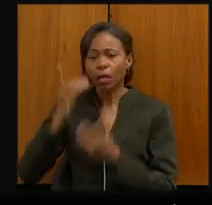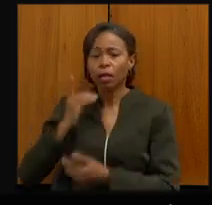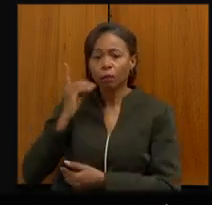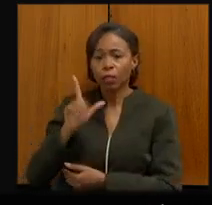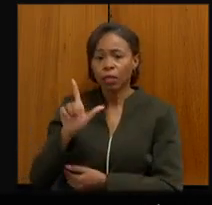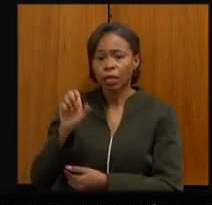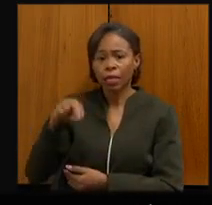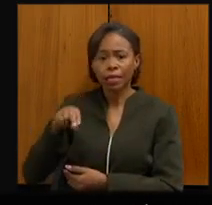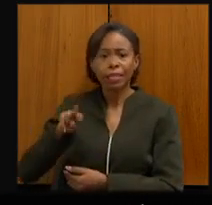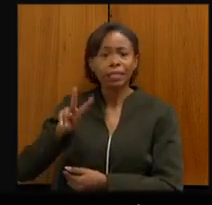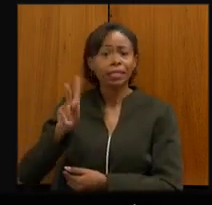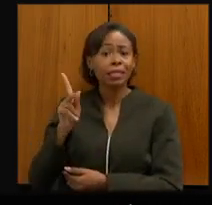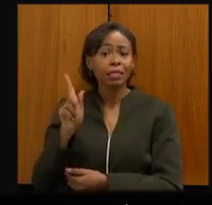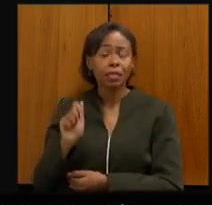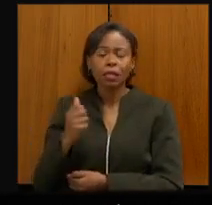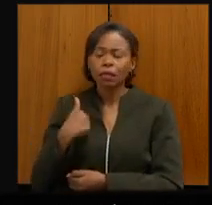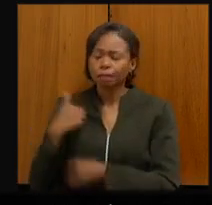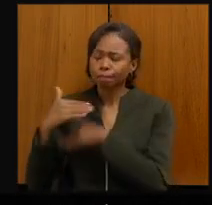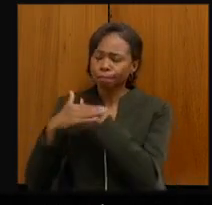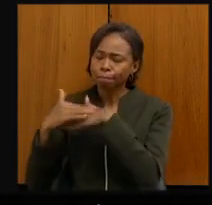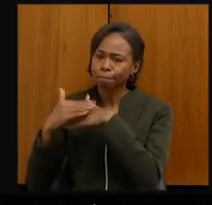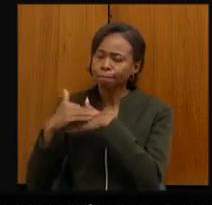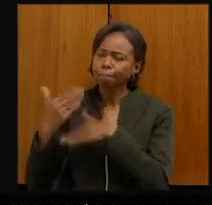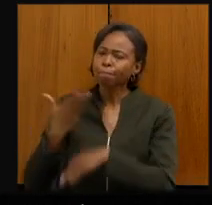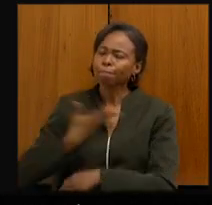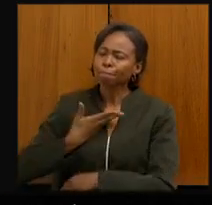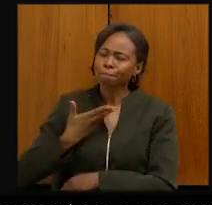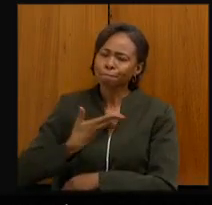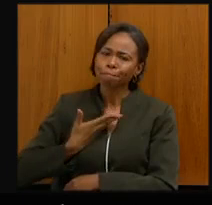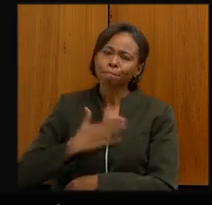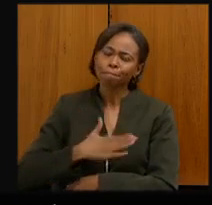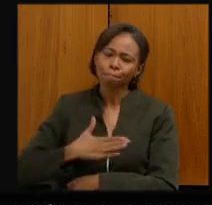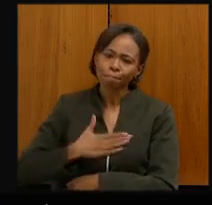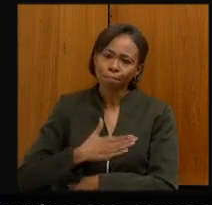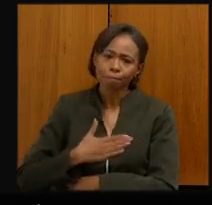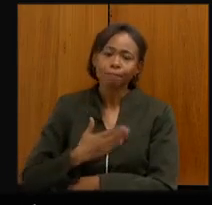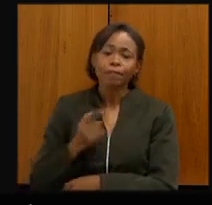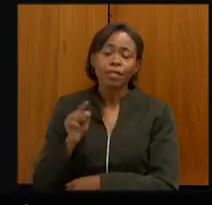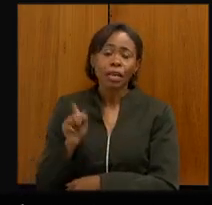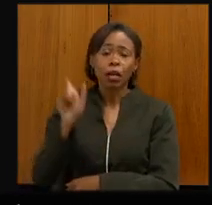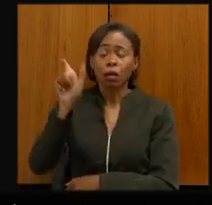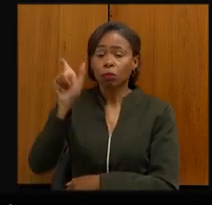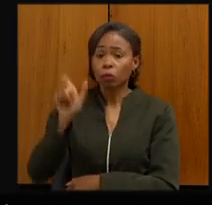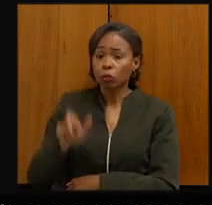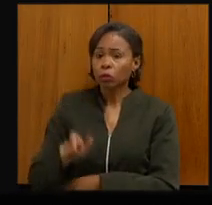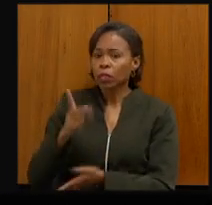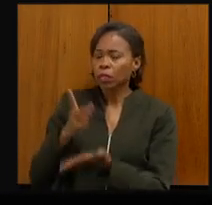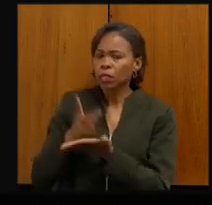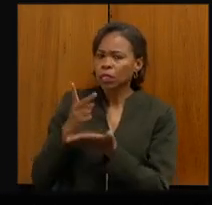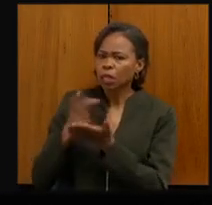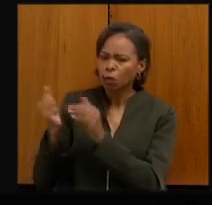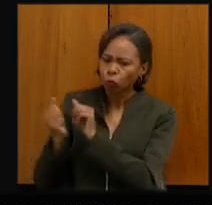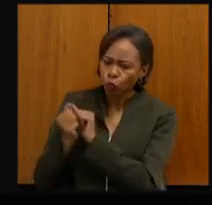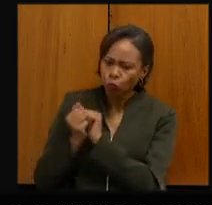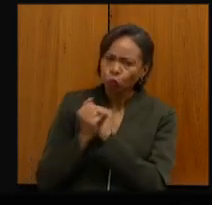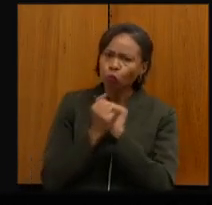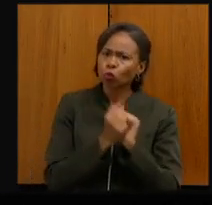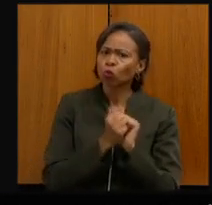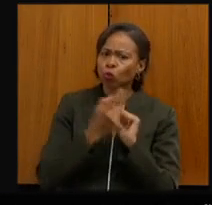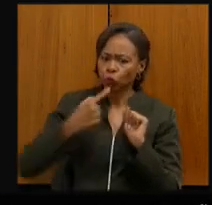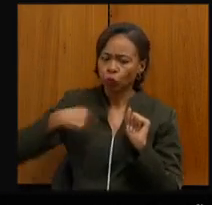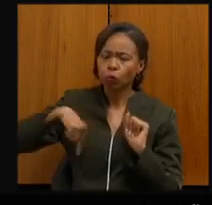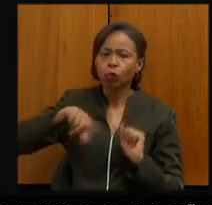deputado A Leninha é uma pessoa que eu tenho um carinho uma estimação muito grande uma pessoa que sempre esteve do nosso lado